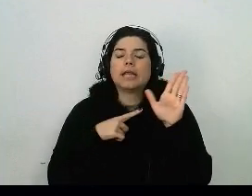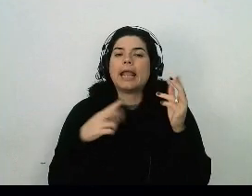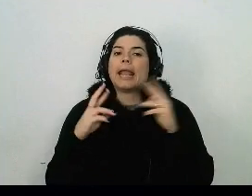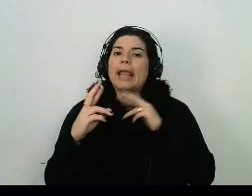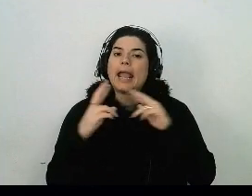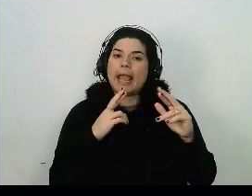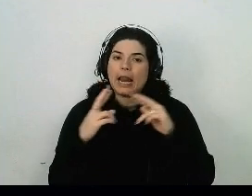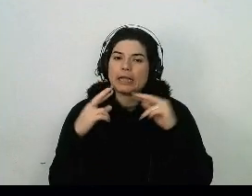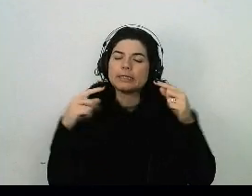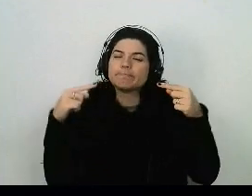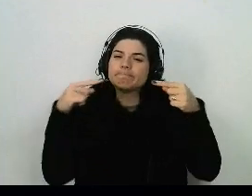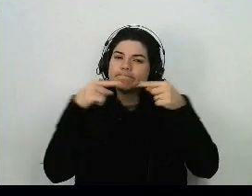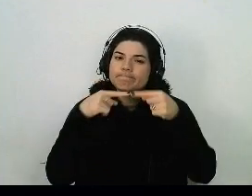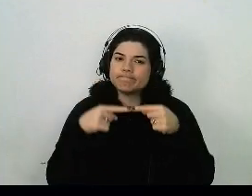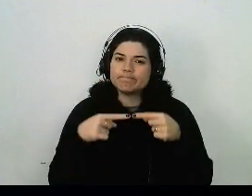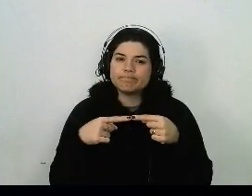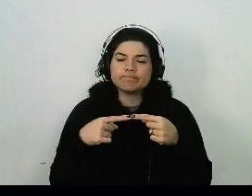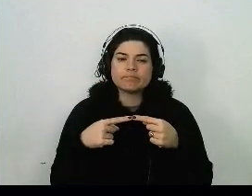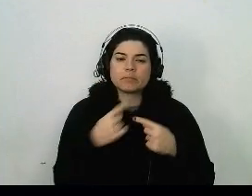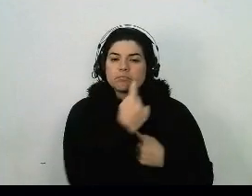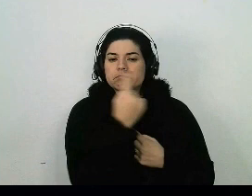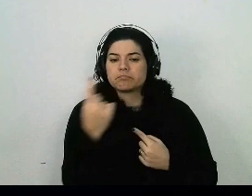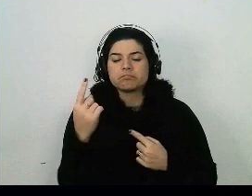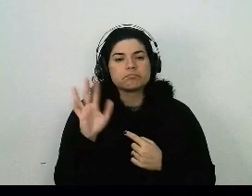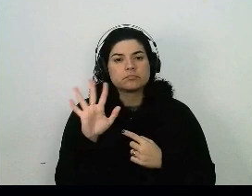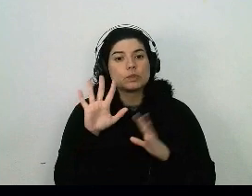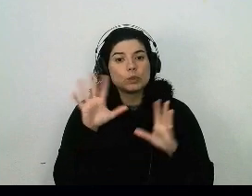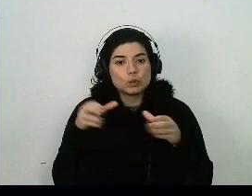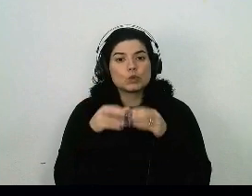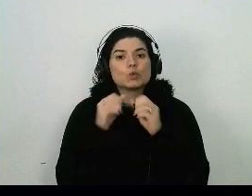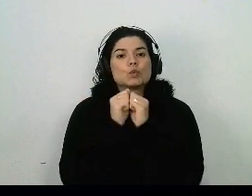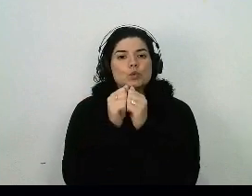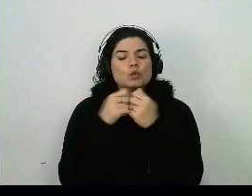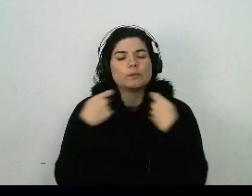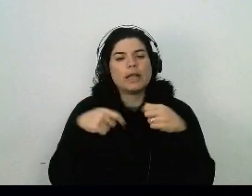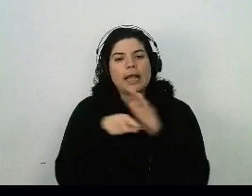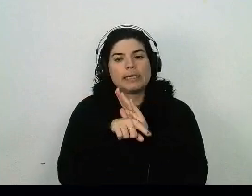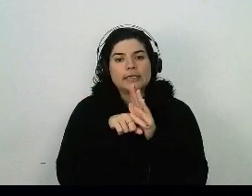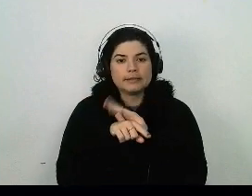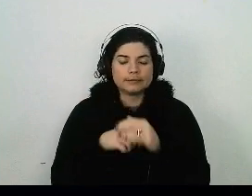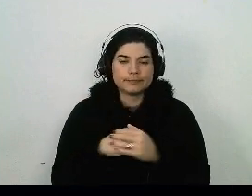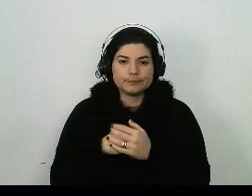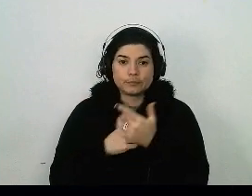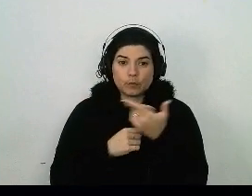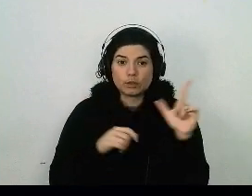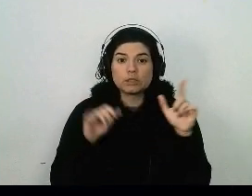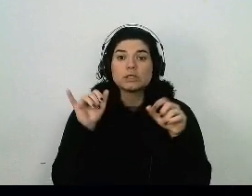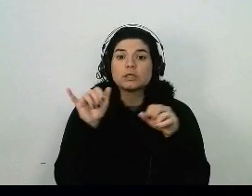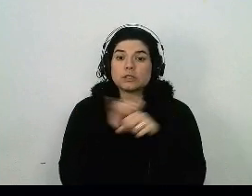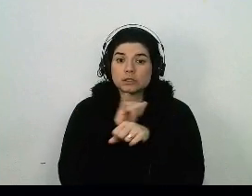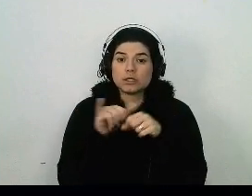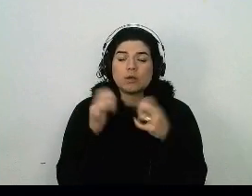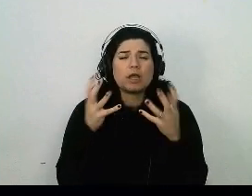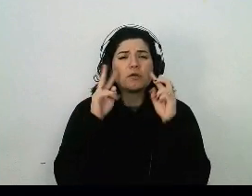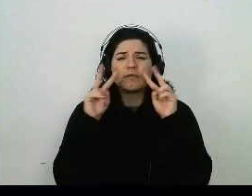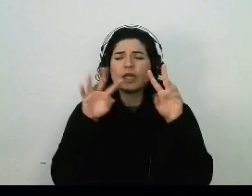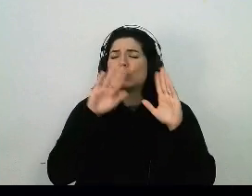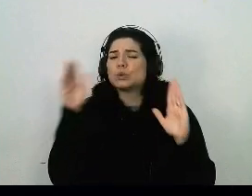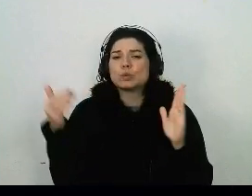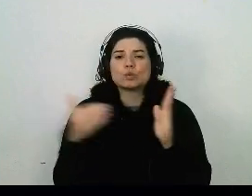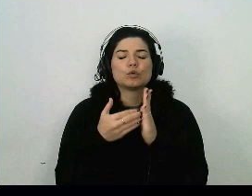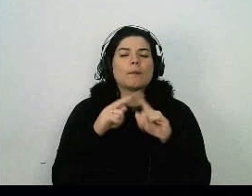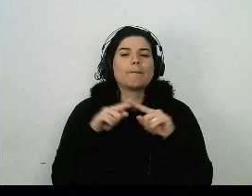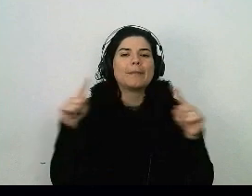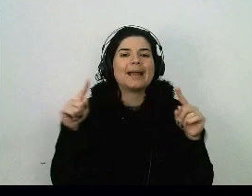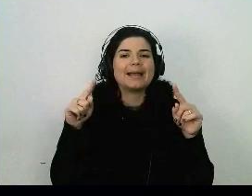de maneira independente uma outra estratégia é eu quero olhar para tudo mas com foco em revisão de